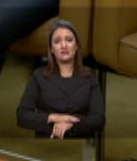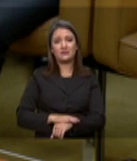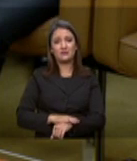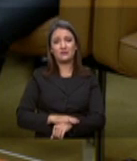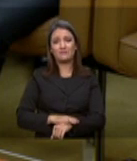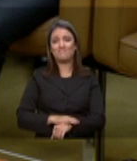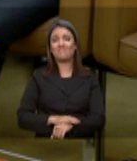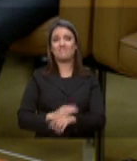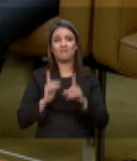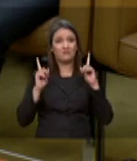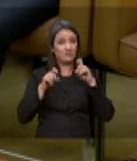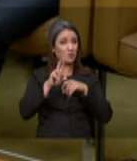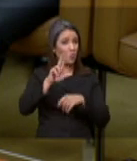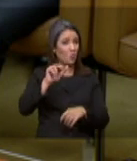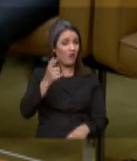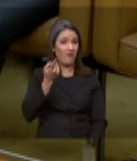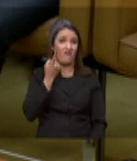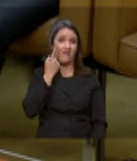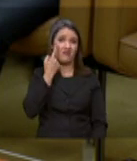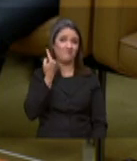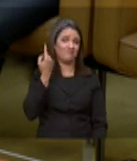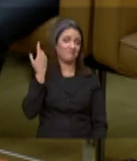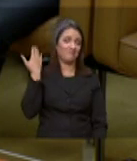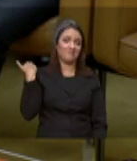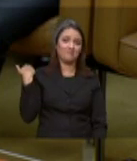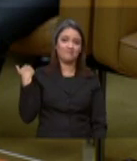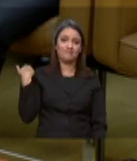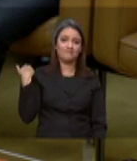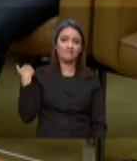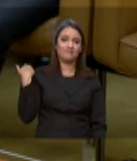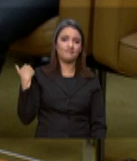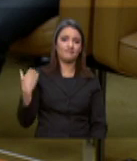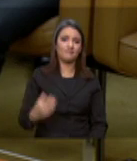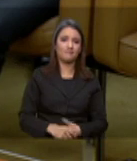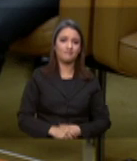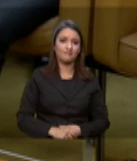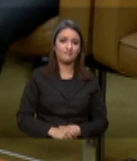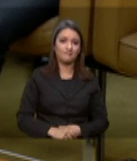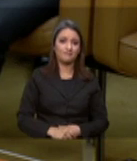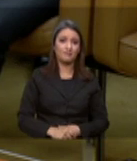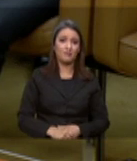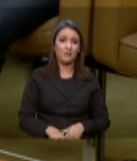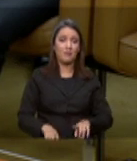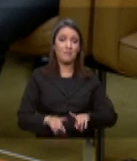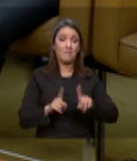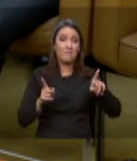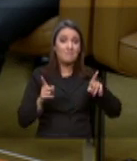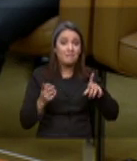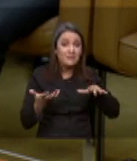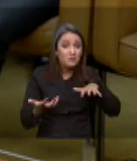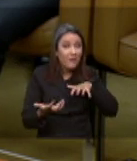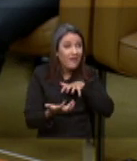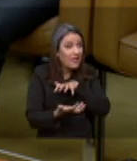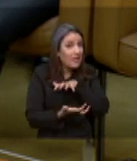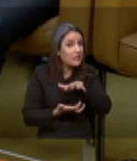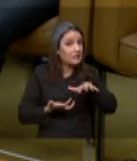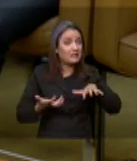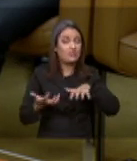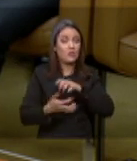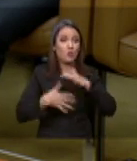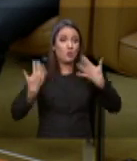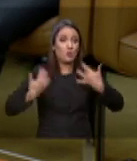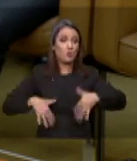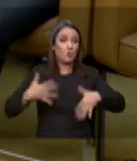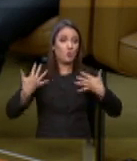nunca visto antes. É uma crise muito grande,